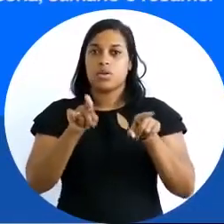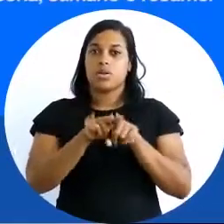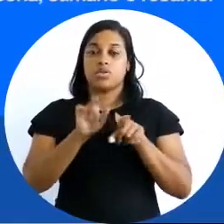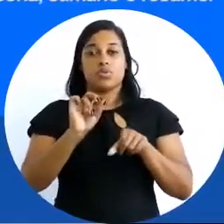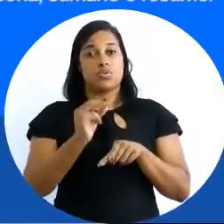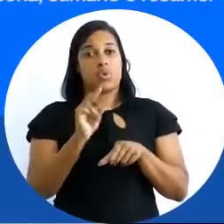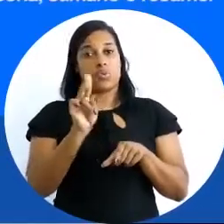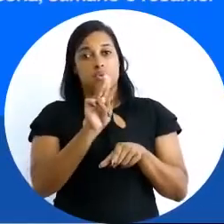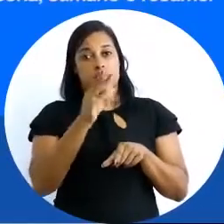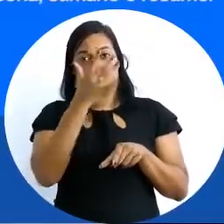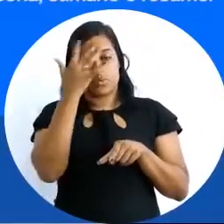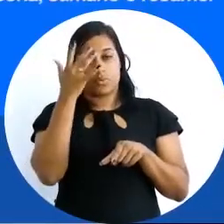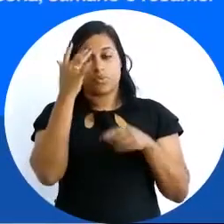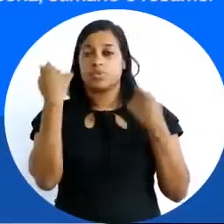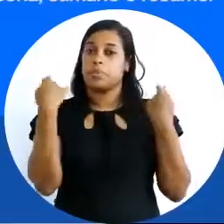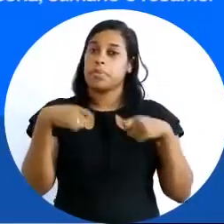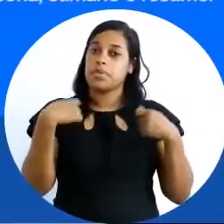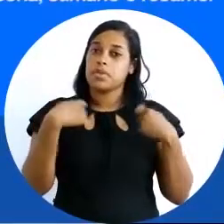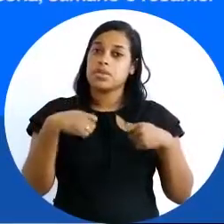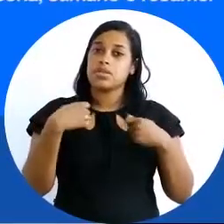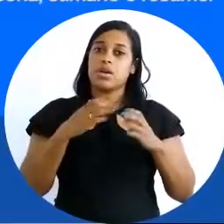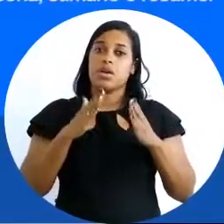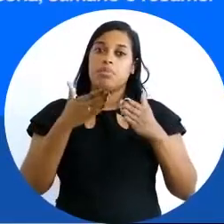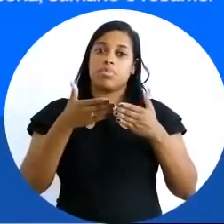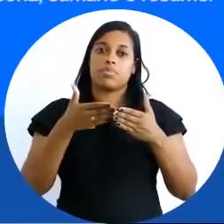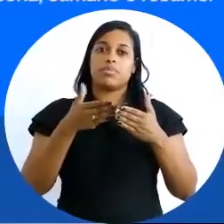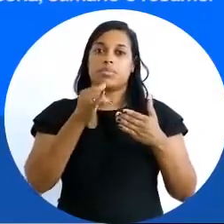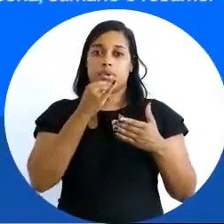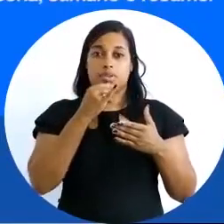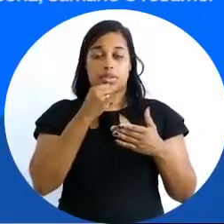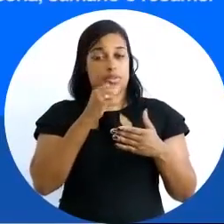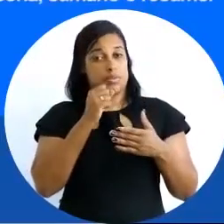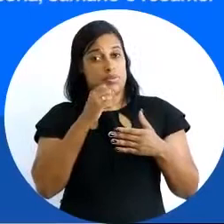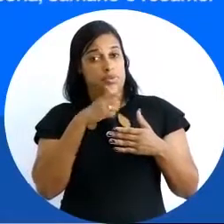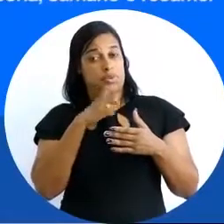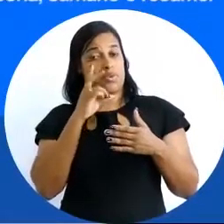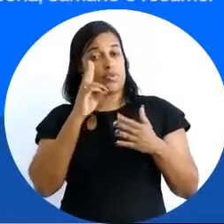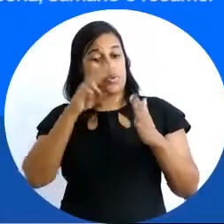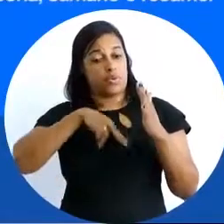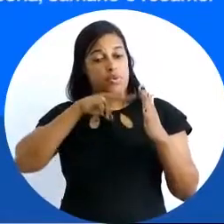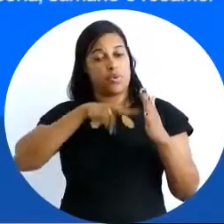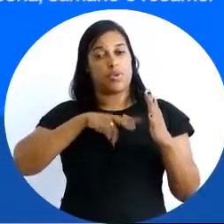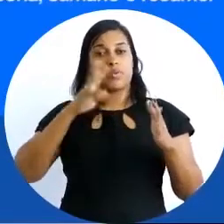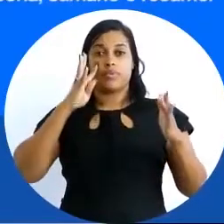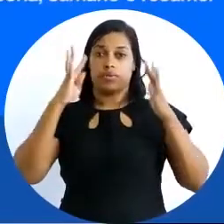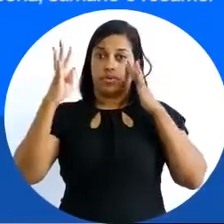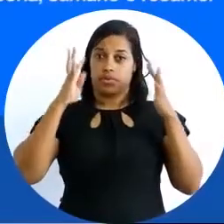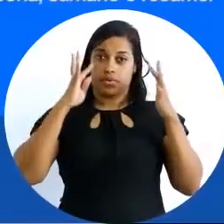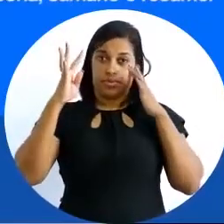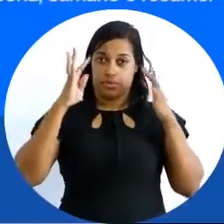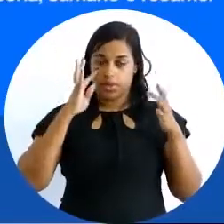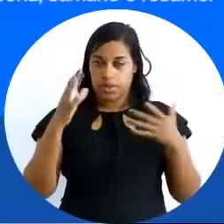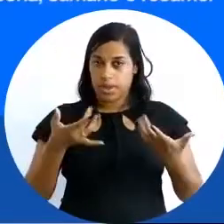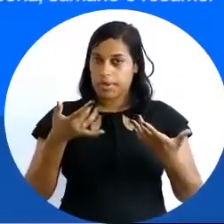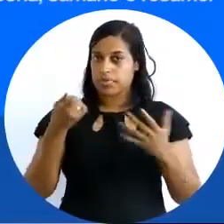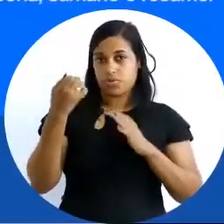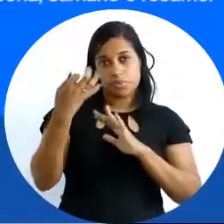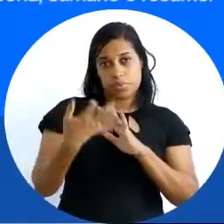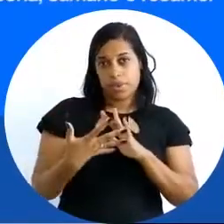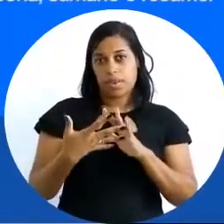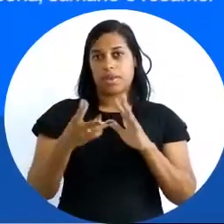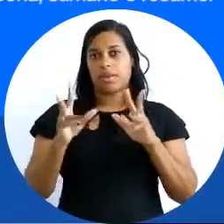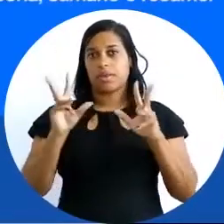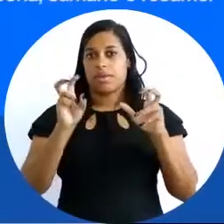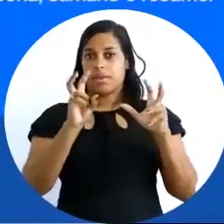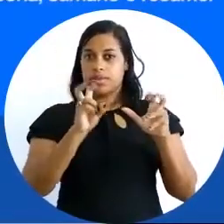das pessoas que precisam de um enfoque maior. Por exemplo, se eu esteja lendo uma obra sobre filosofia e fala em